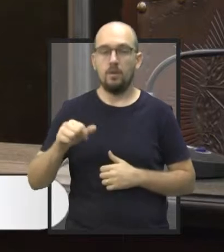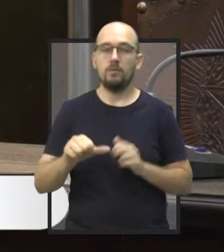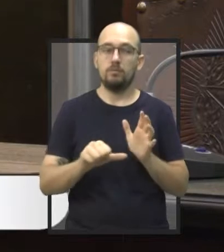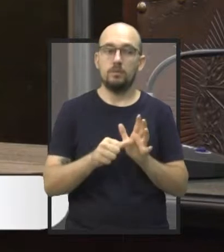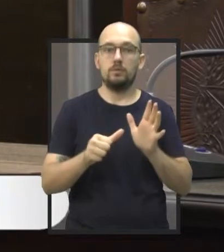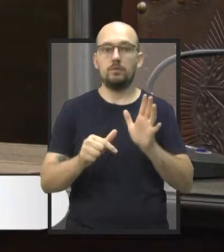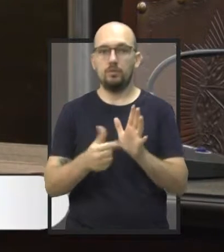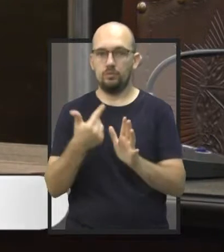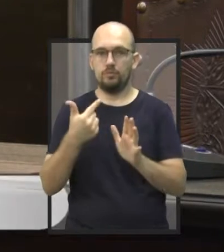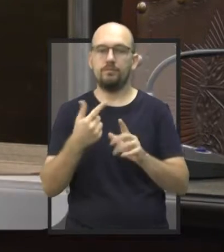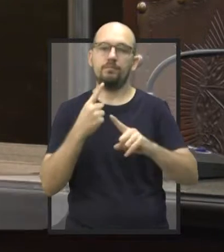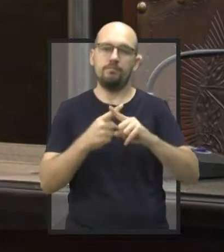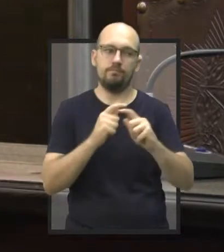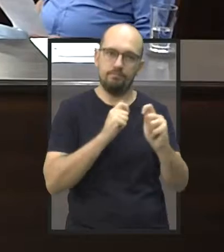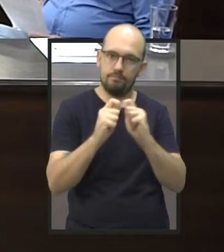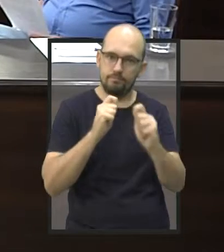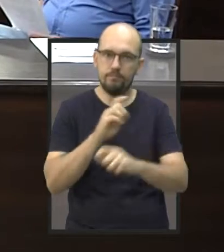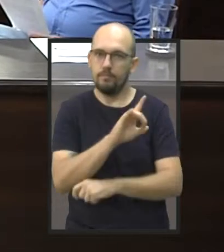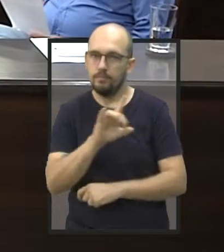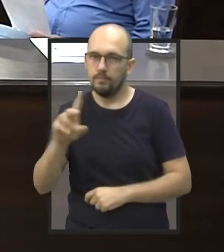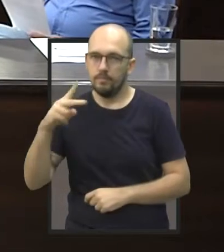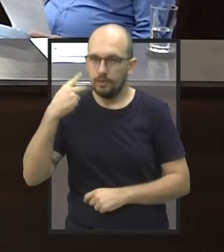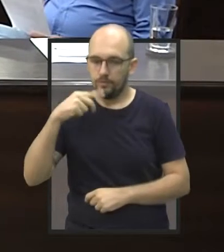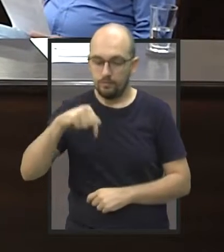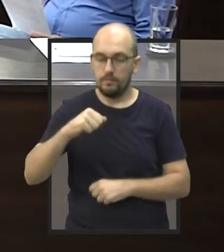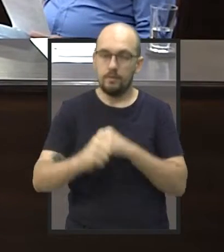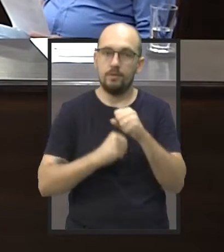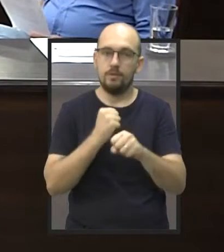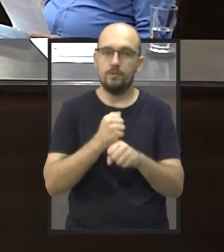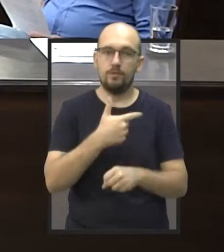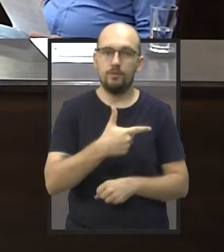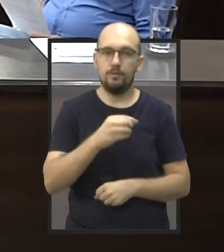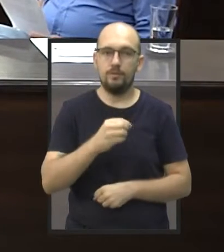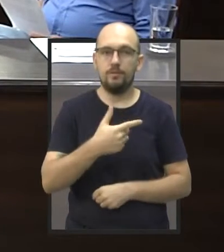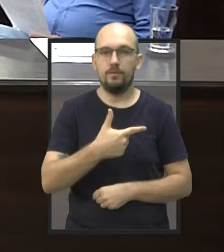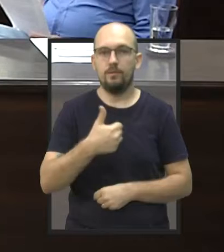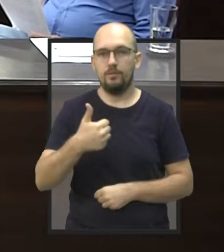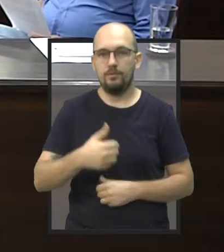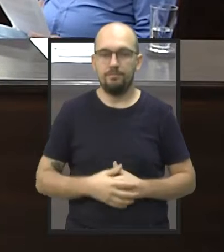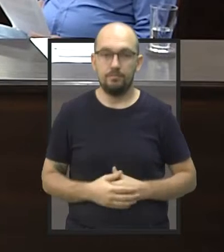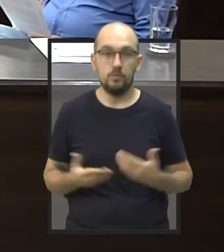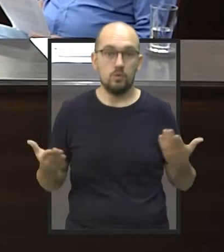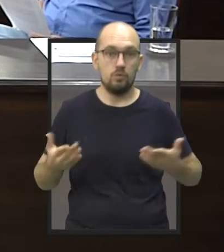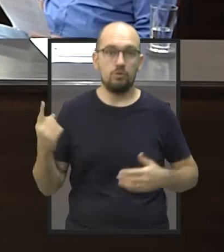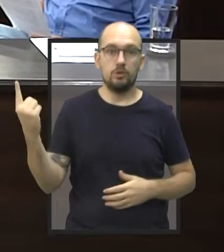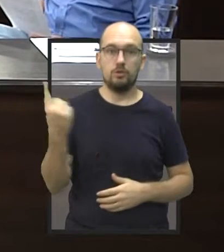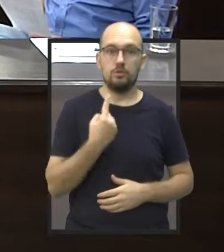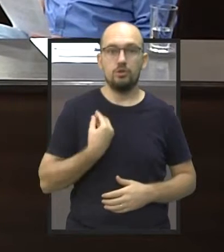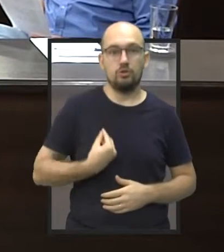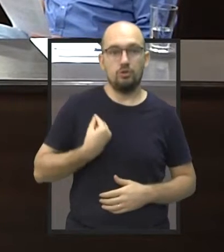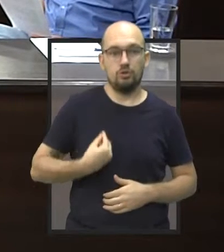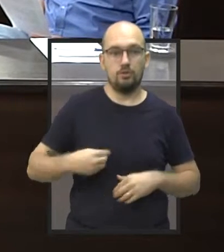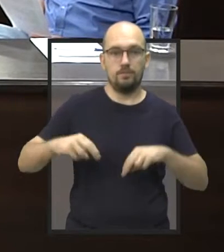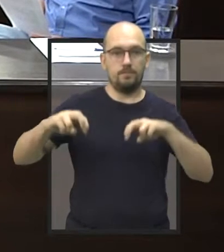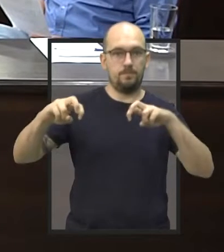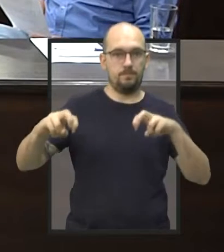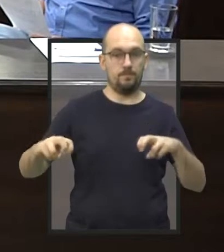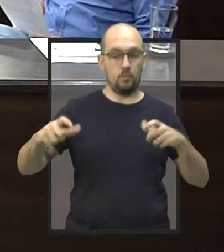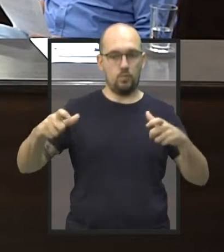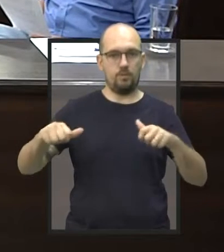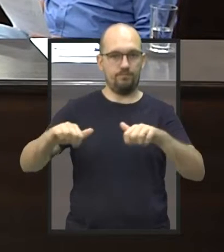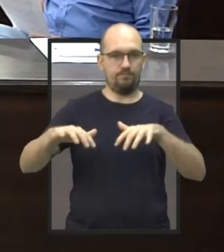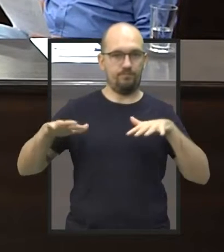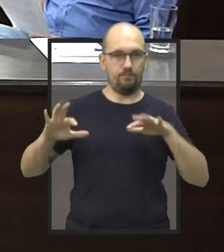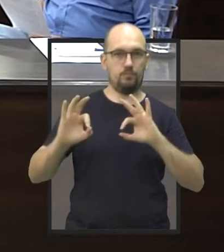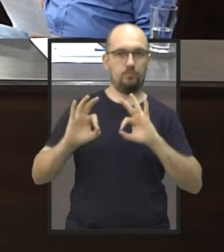Vereador em 2021. E nesta edição eu recebo aqui no plenário do Poder Legislativo, local amplo, arejado e a uma